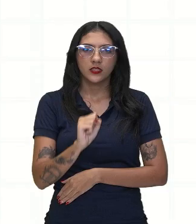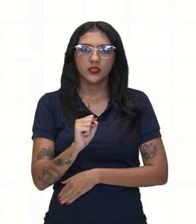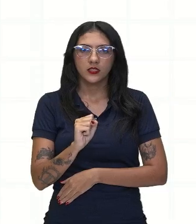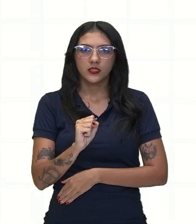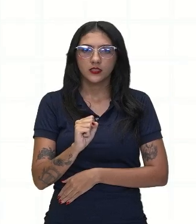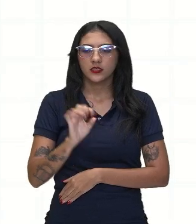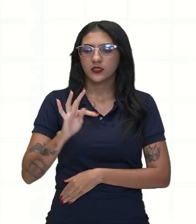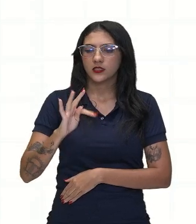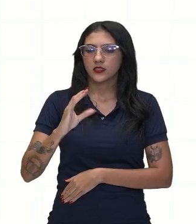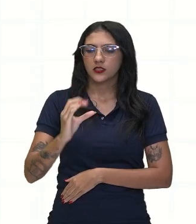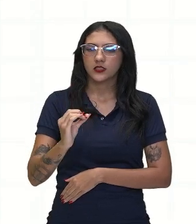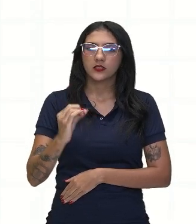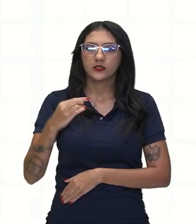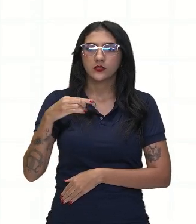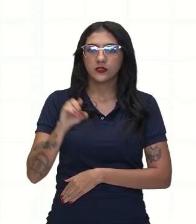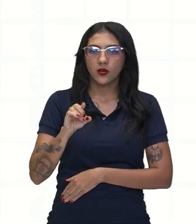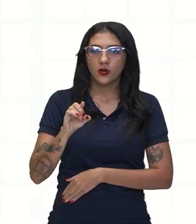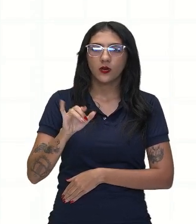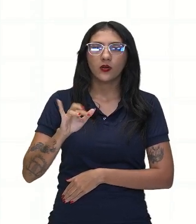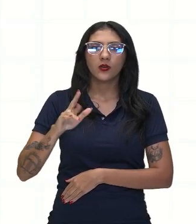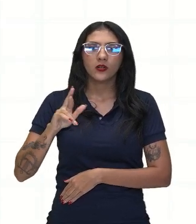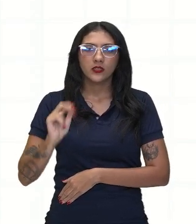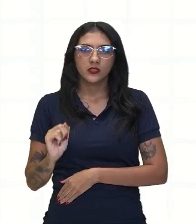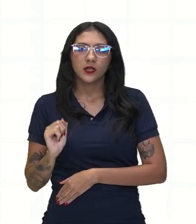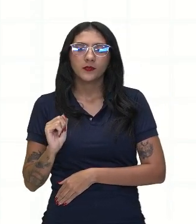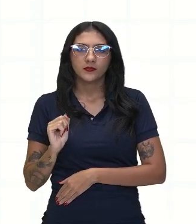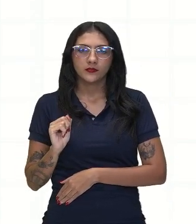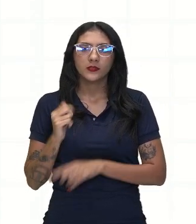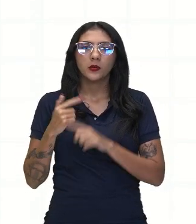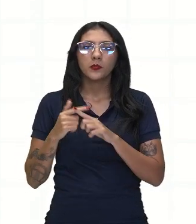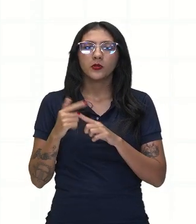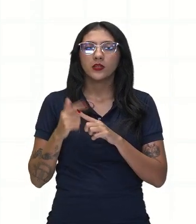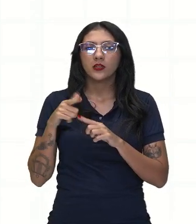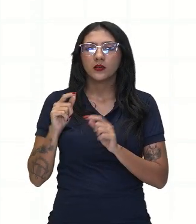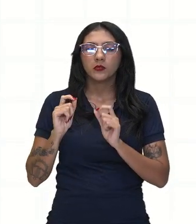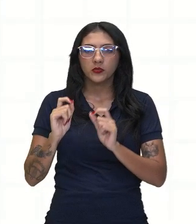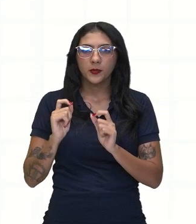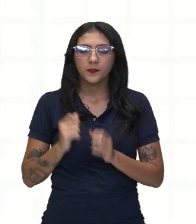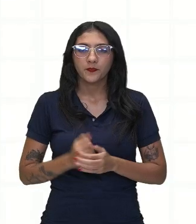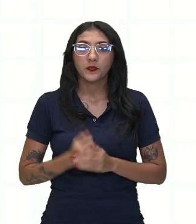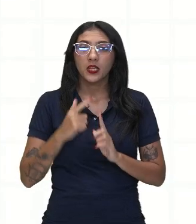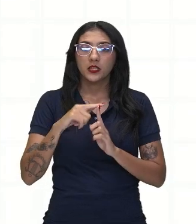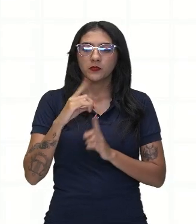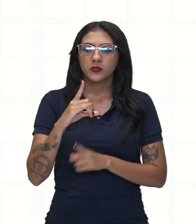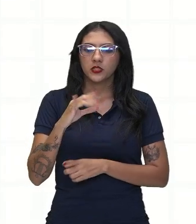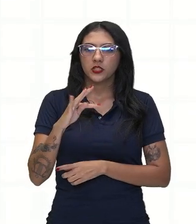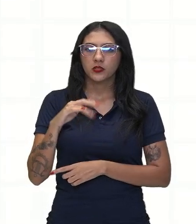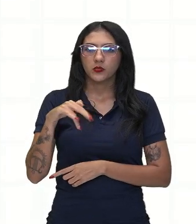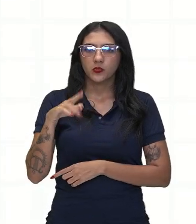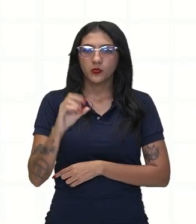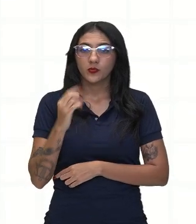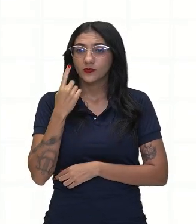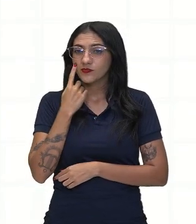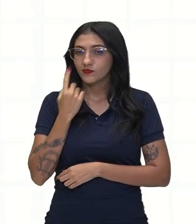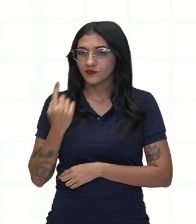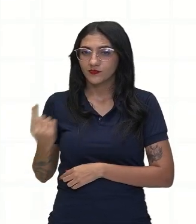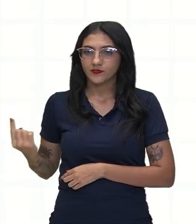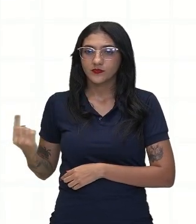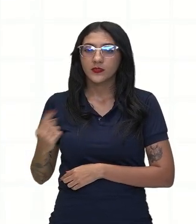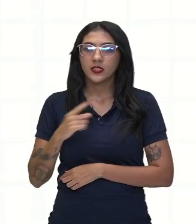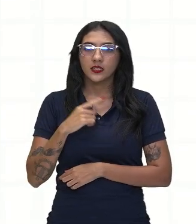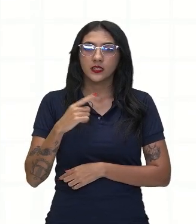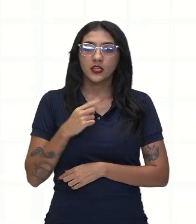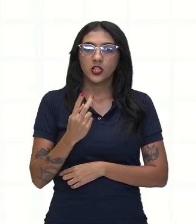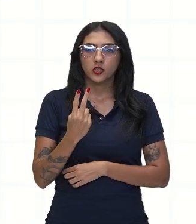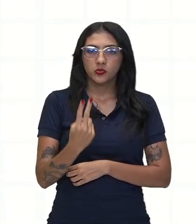a paroxítona recebe acento porque é um ditongo crescente, ó, IA, né? Então vejam,